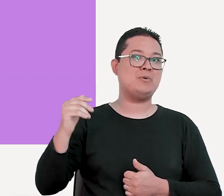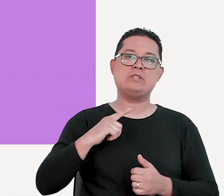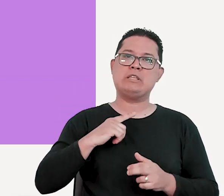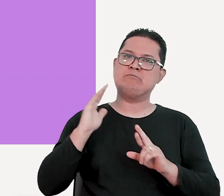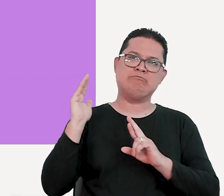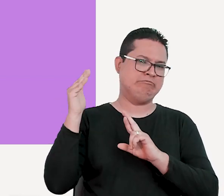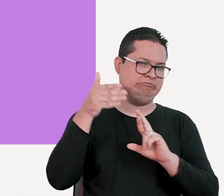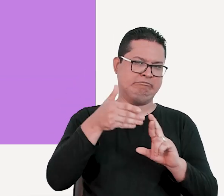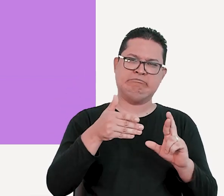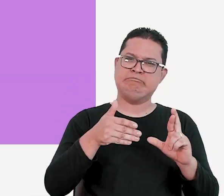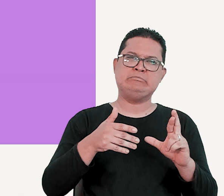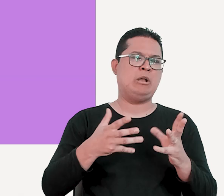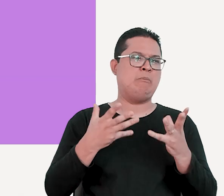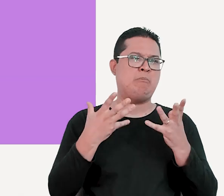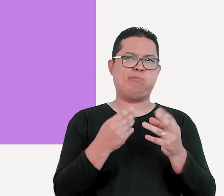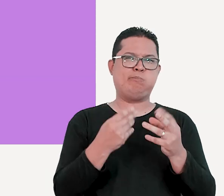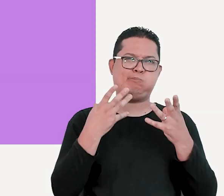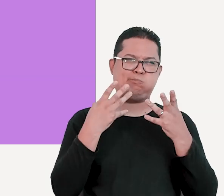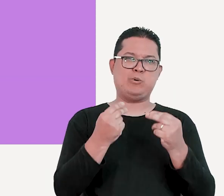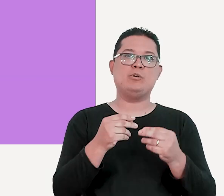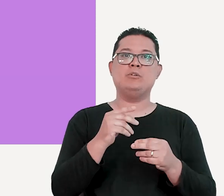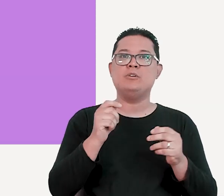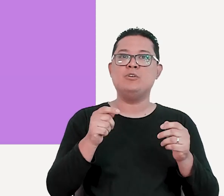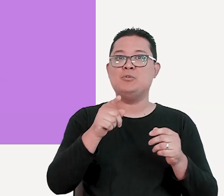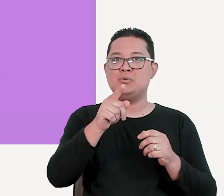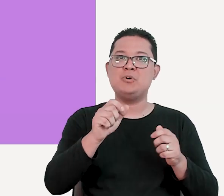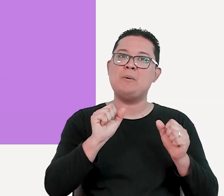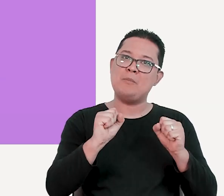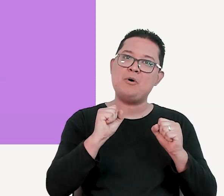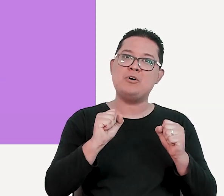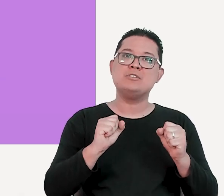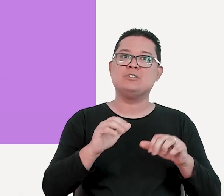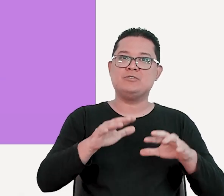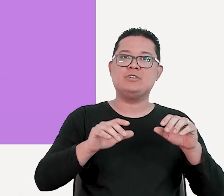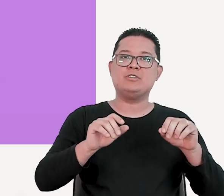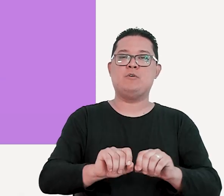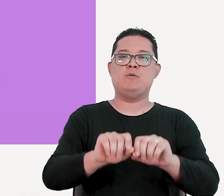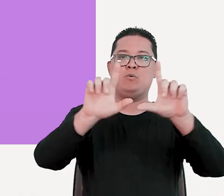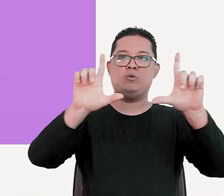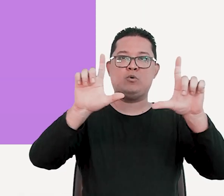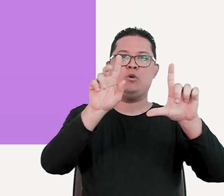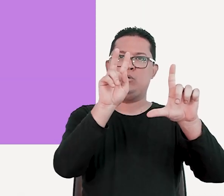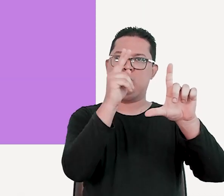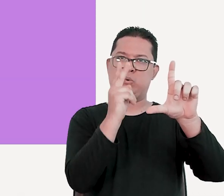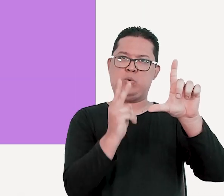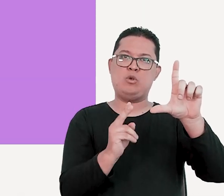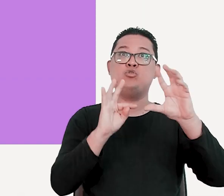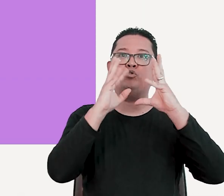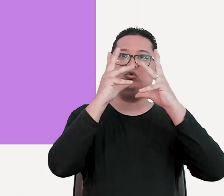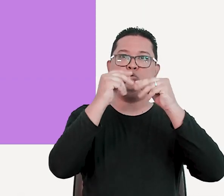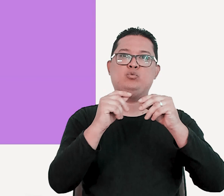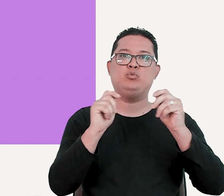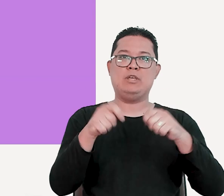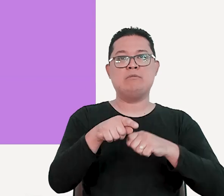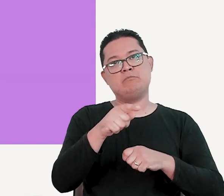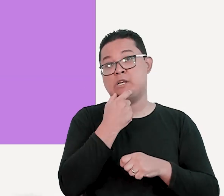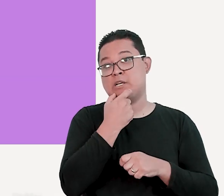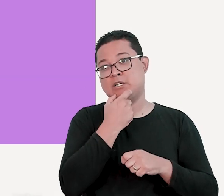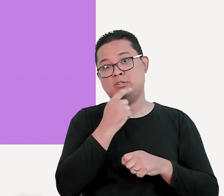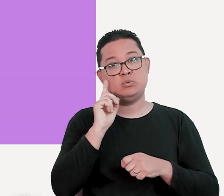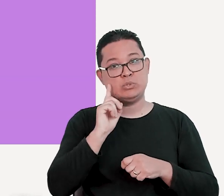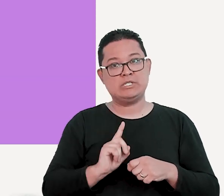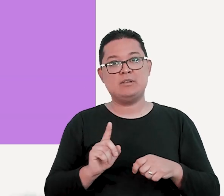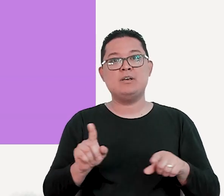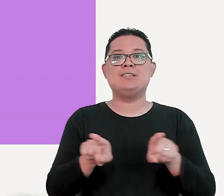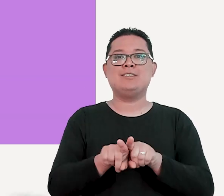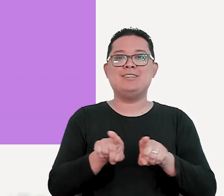caramba. Às vezes dá para você botar para traduzir a página inteira, se você não domina inglês. Tem o Interaction Design Foundation, que é um